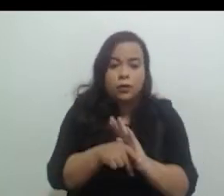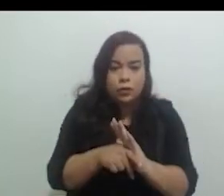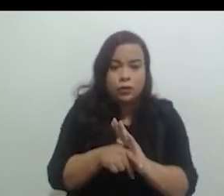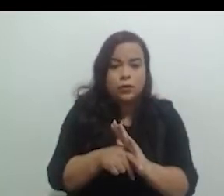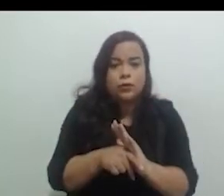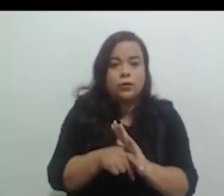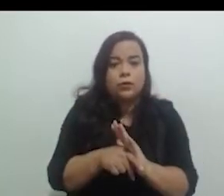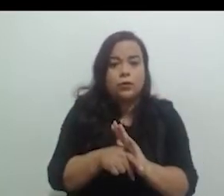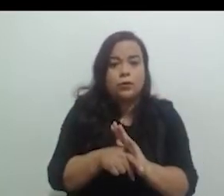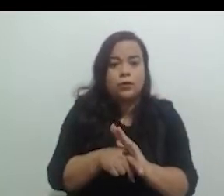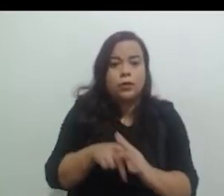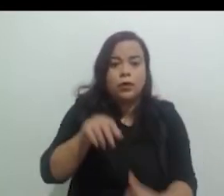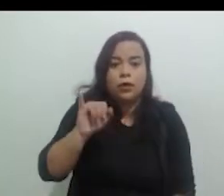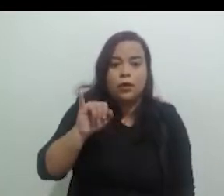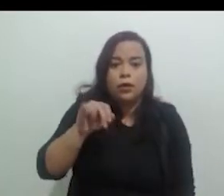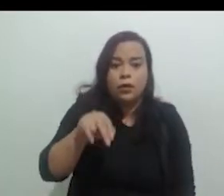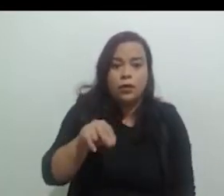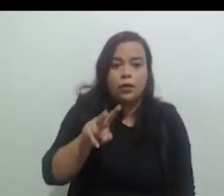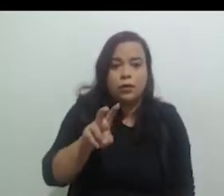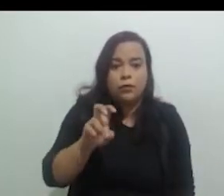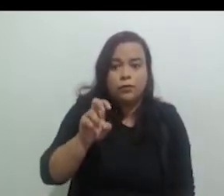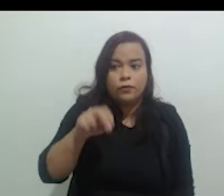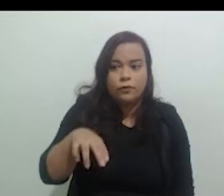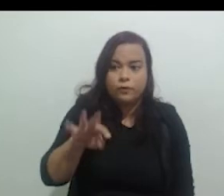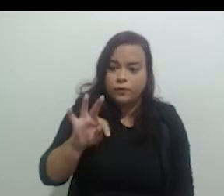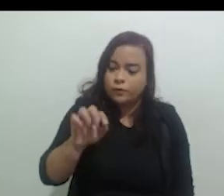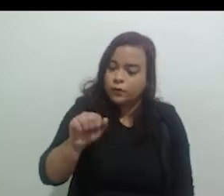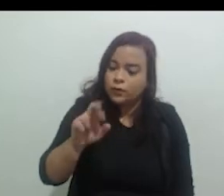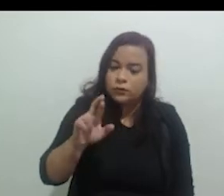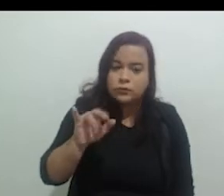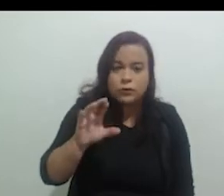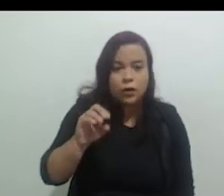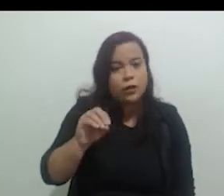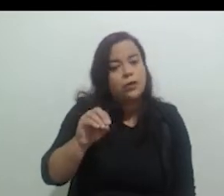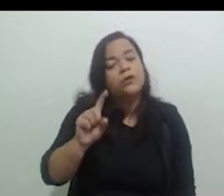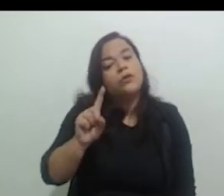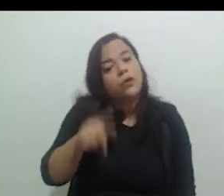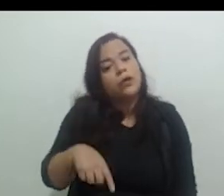inventário, que é diferente da